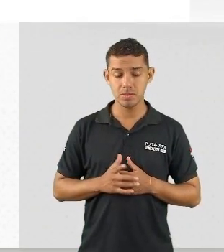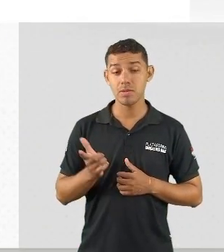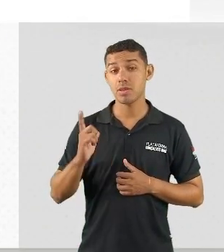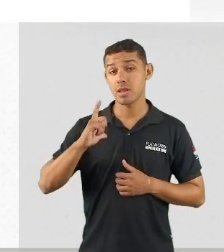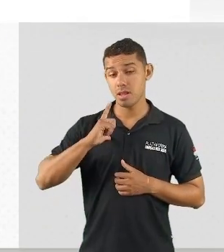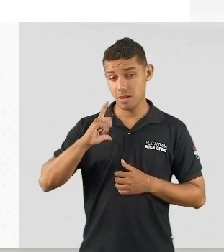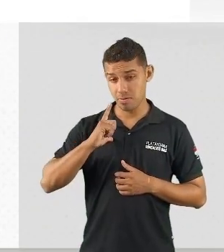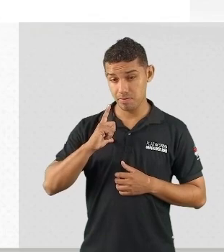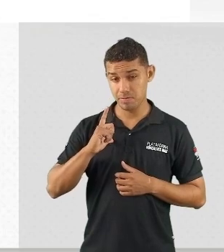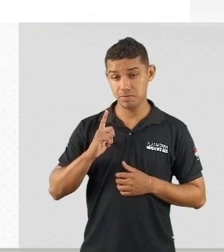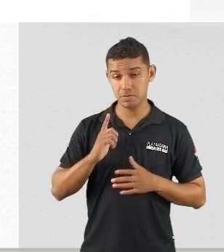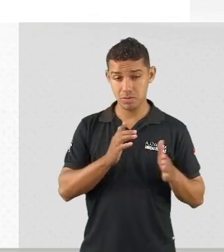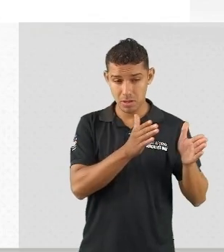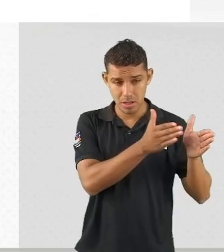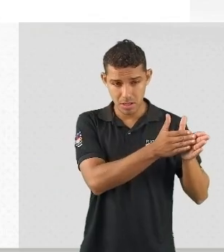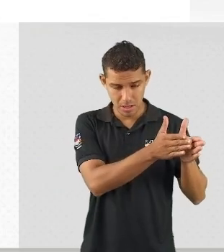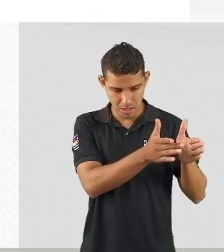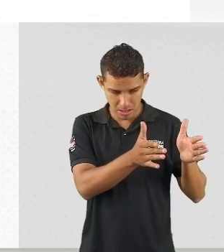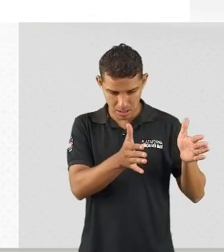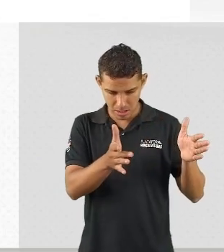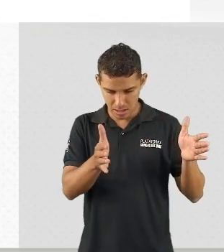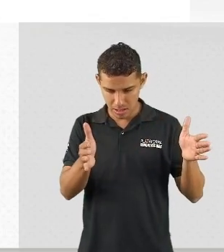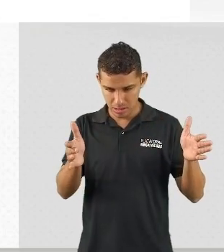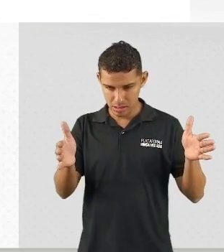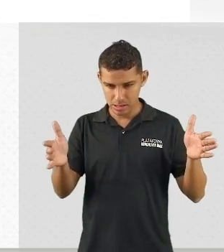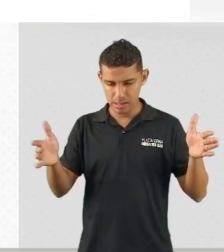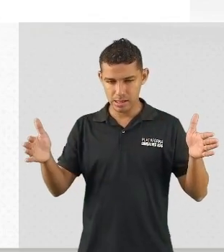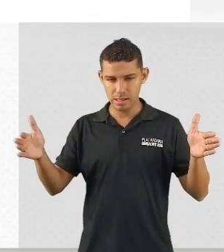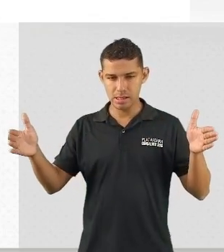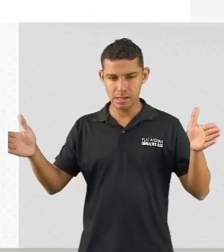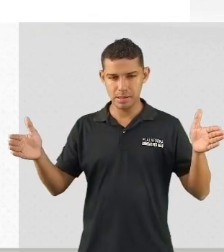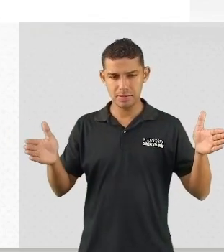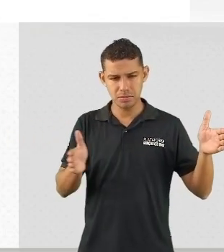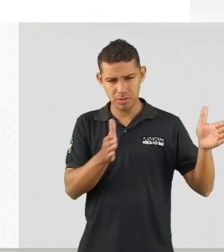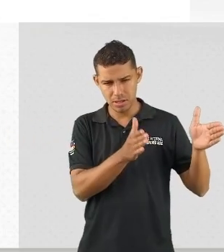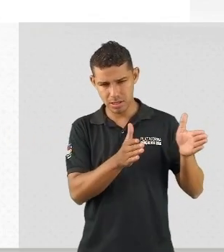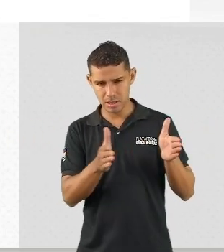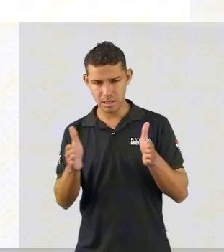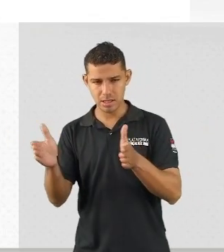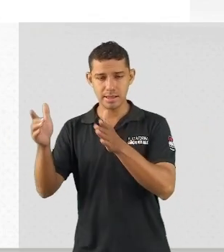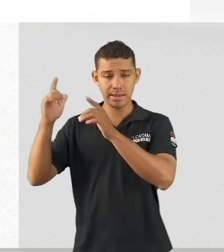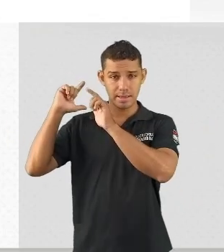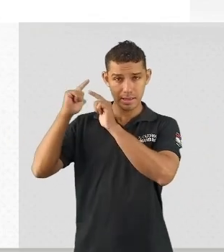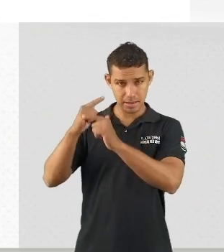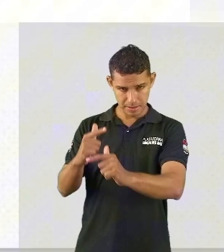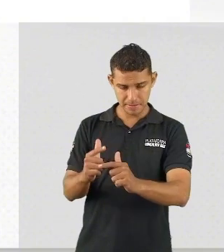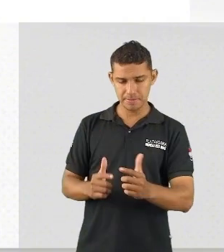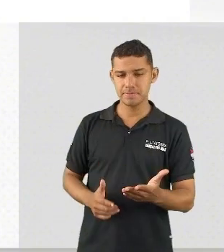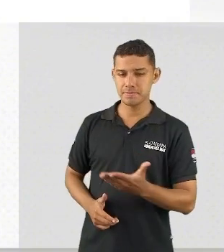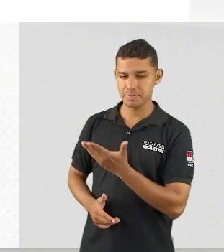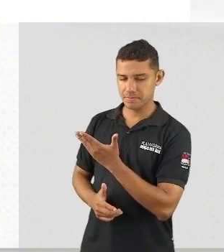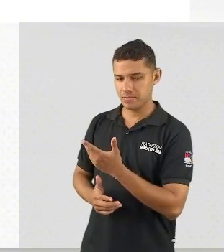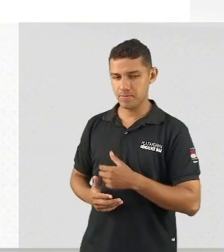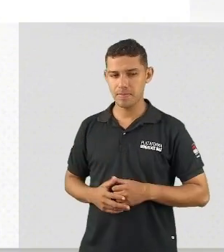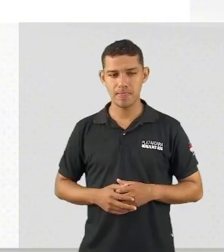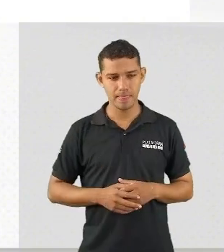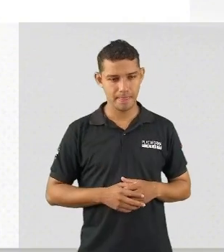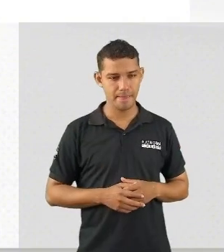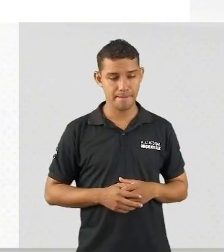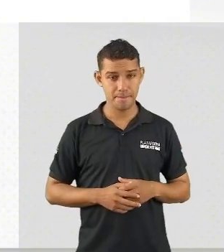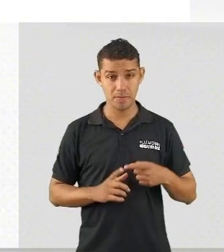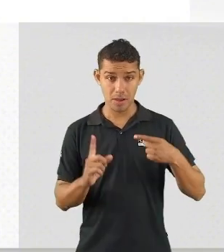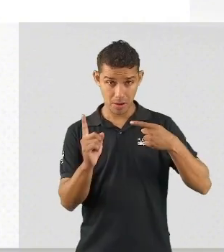aqui uma espécie de uma periodização mais tradicional dessa pré-história. Então, olha só, nós temos